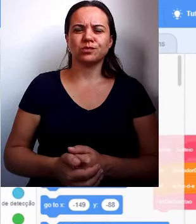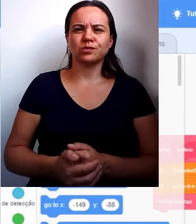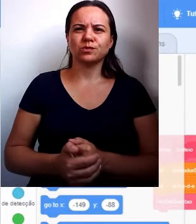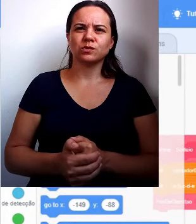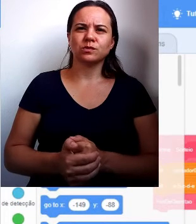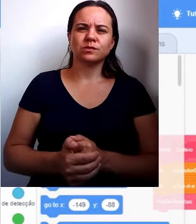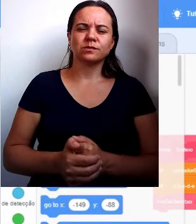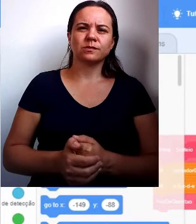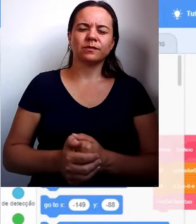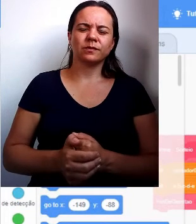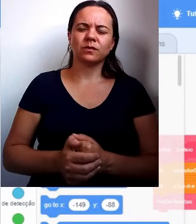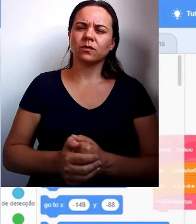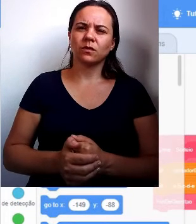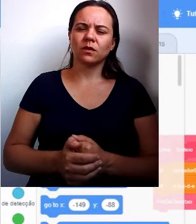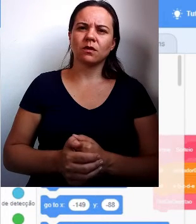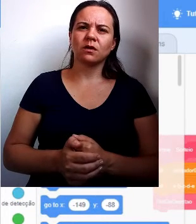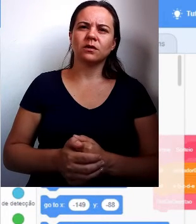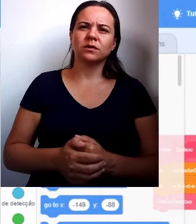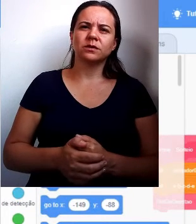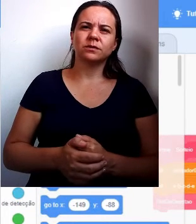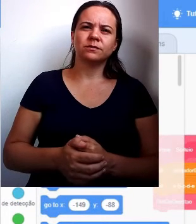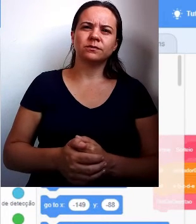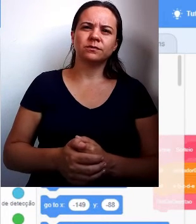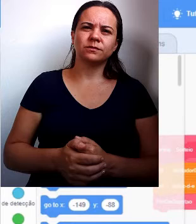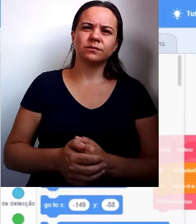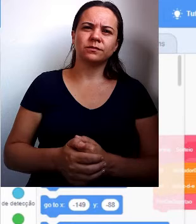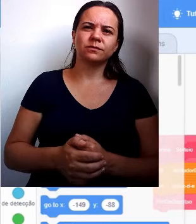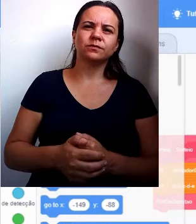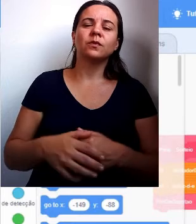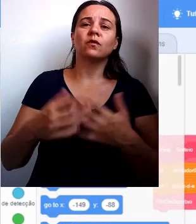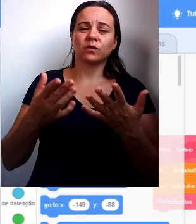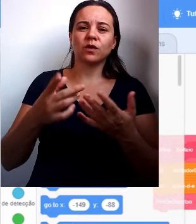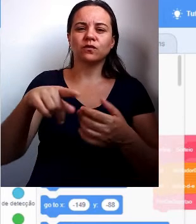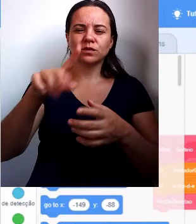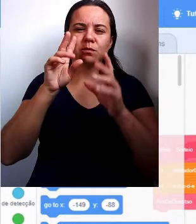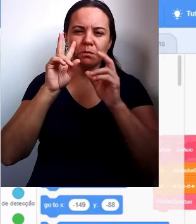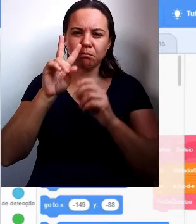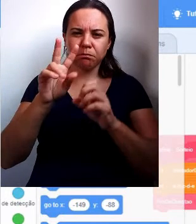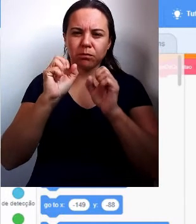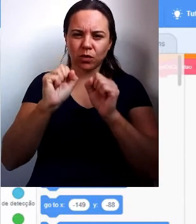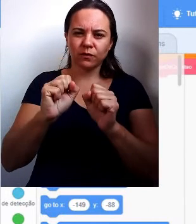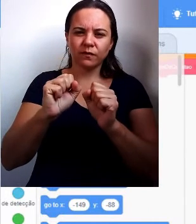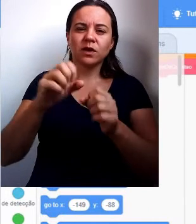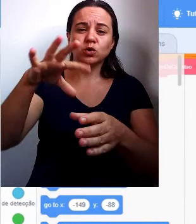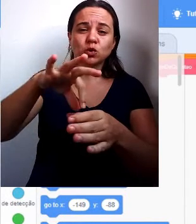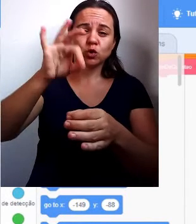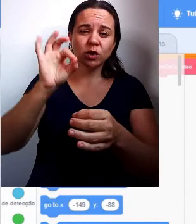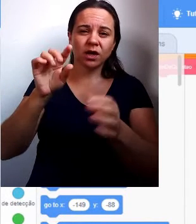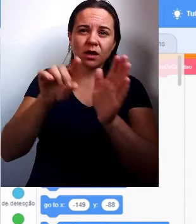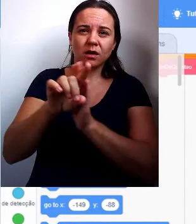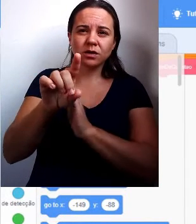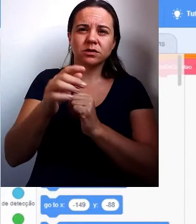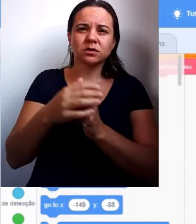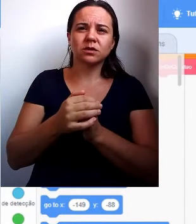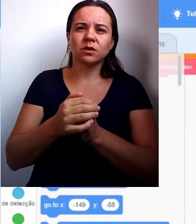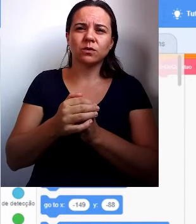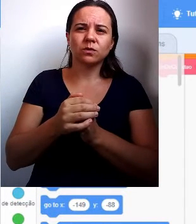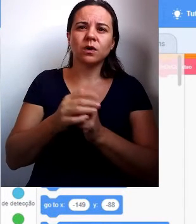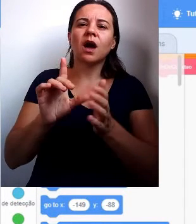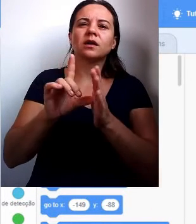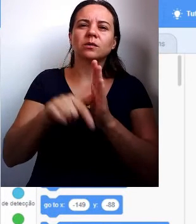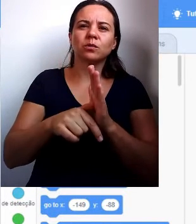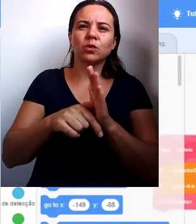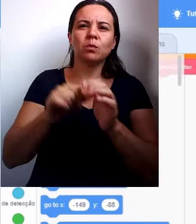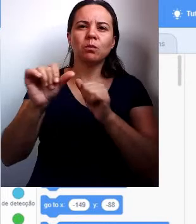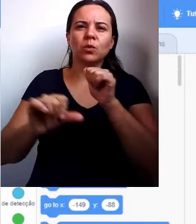1 e 15. Por quê? Porque a gente tem um banco de 15 questões, né? E daí ele começa a gerar um contador aqui. Conforme ele sorteia a questão, ele